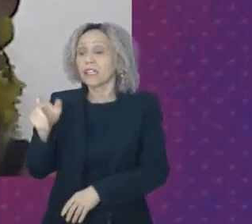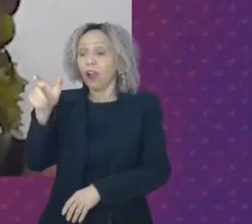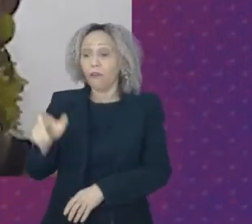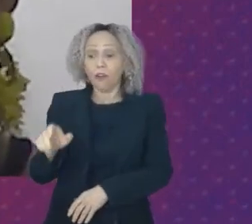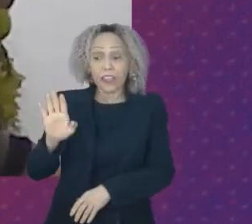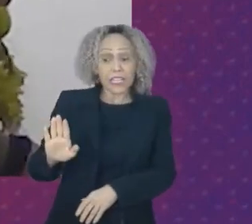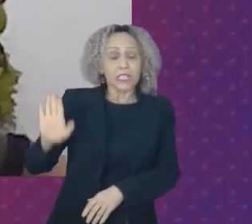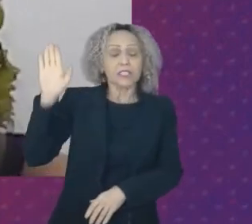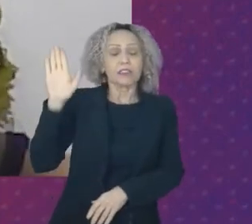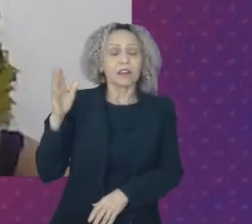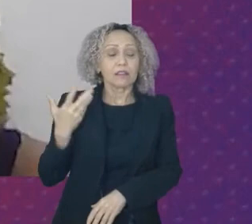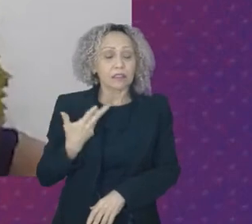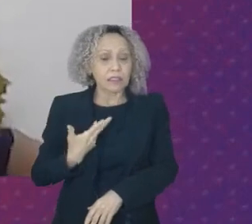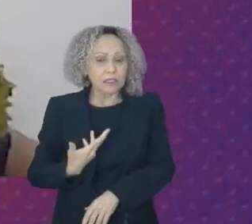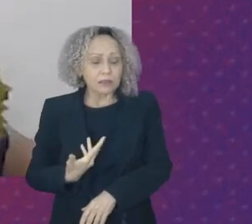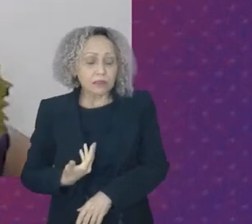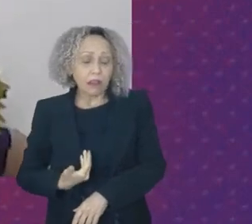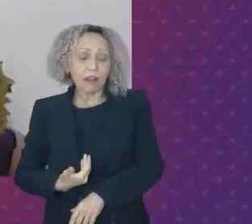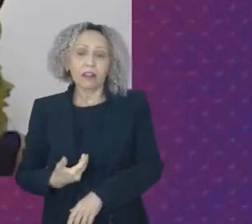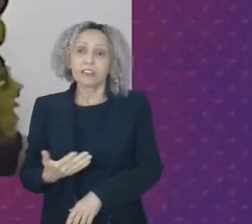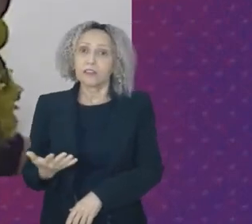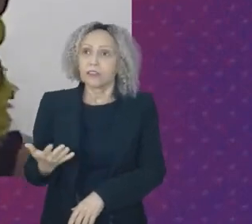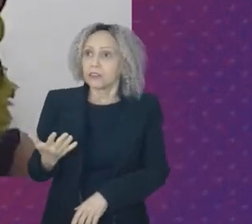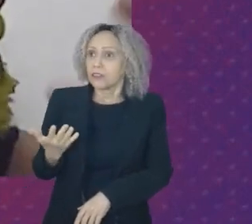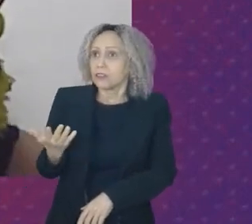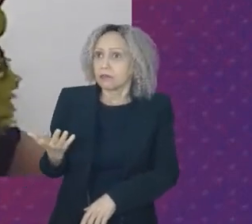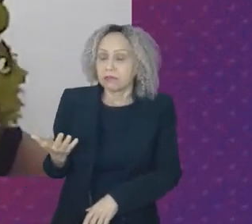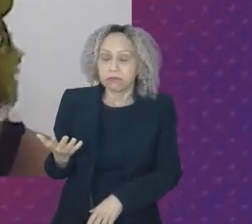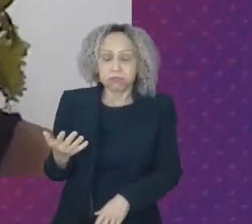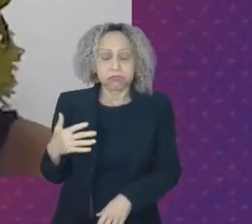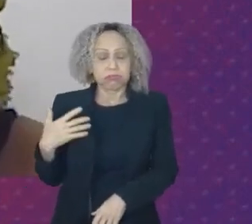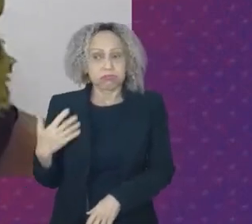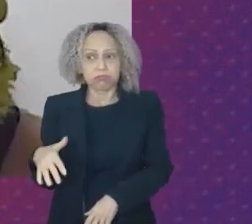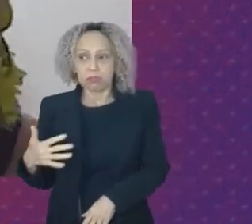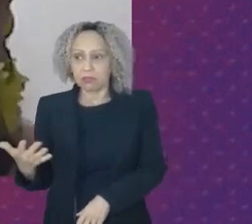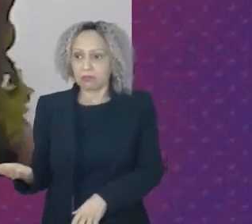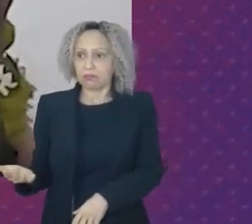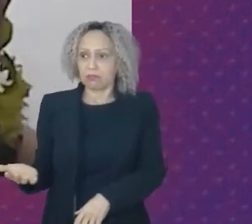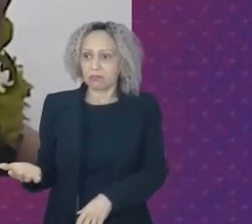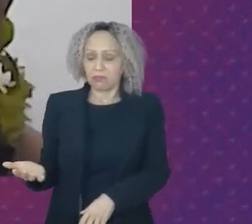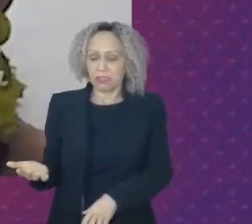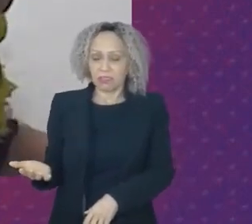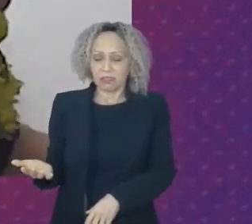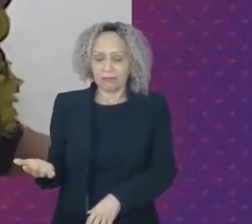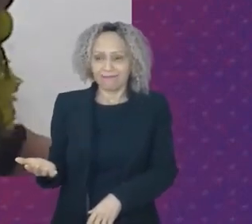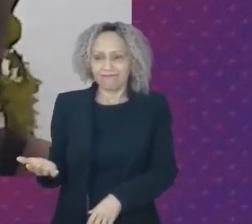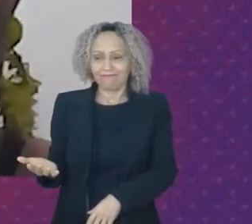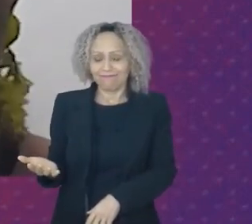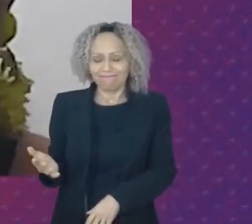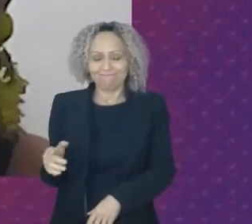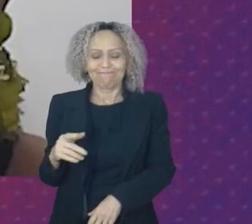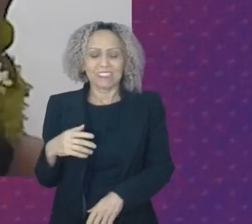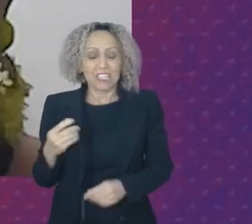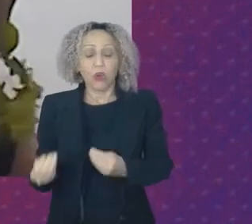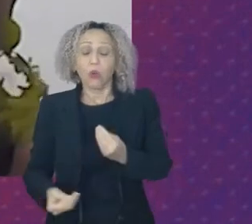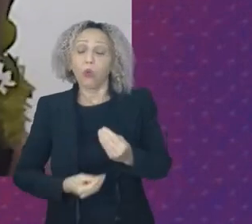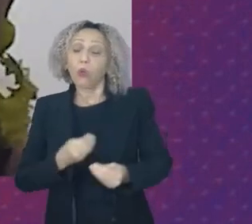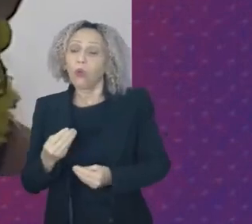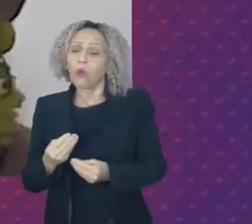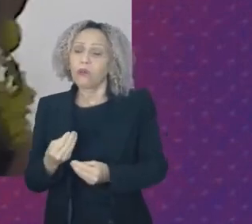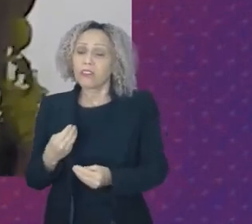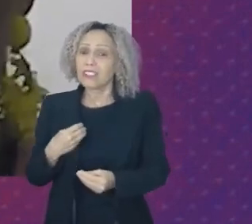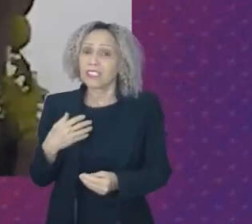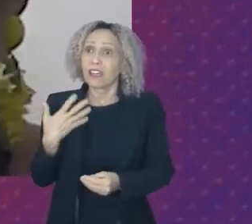de campanha eficiente, você não tem um trabalho, não tem energia para ir correr atrás dos